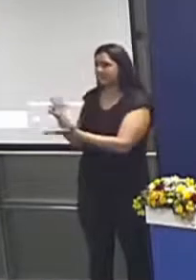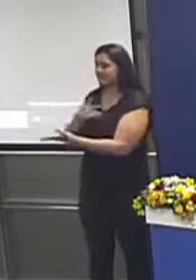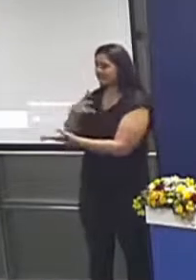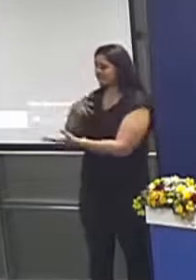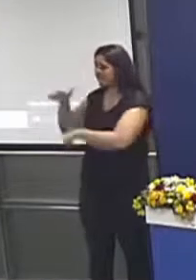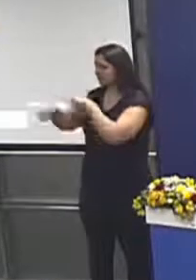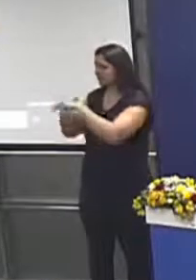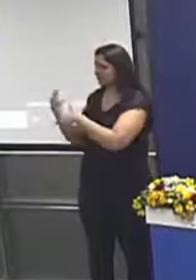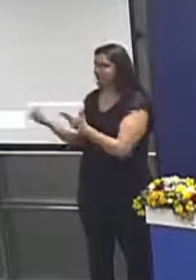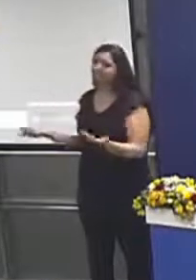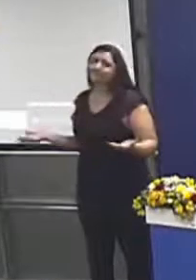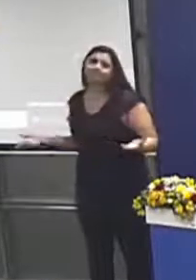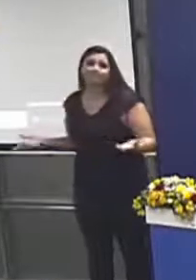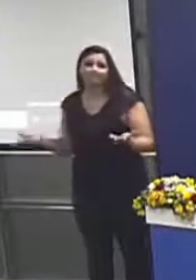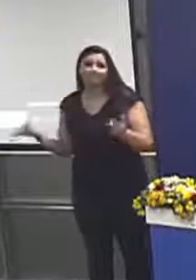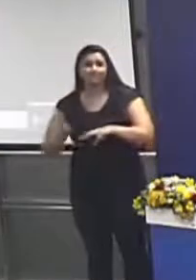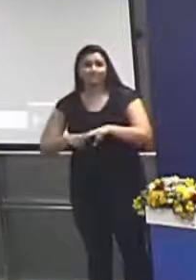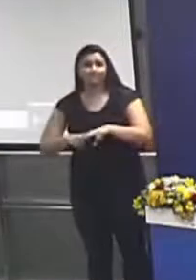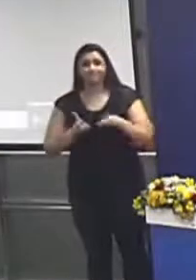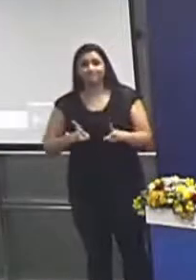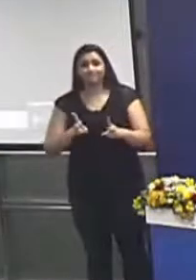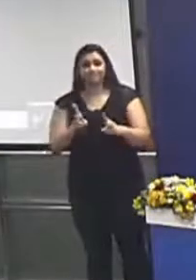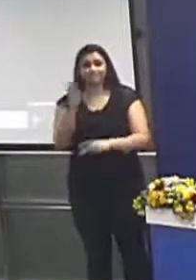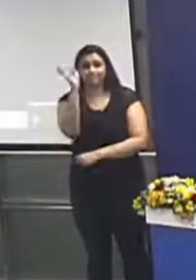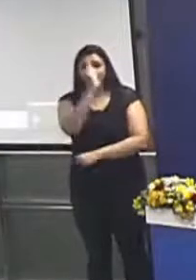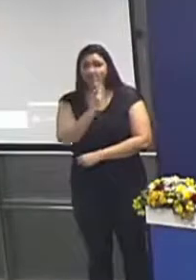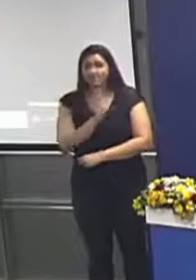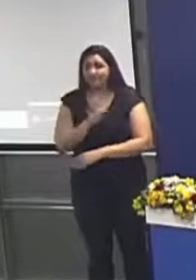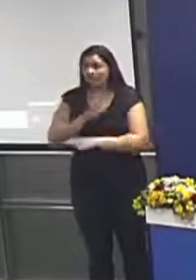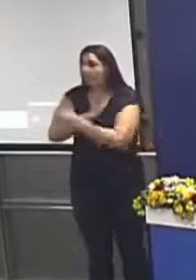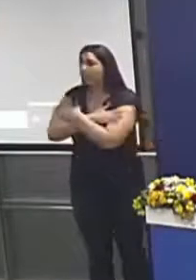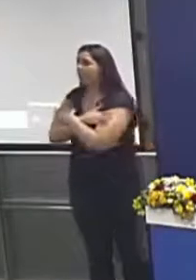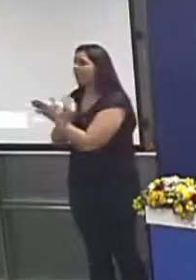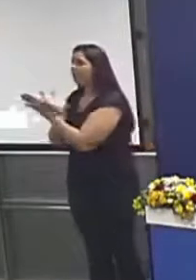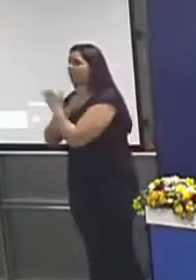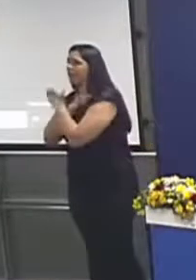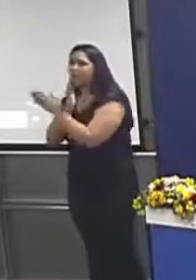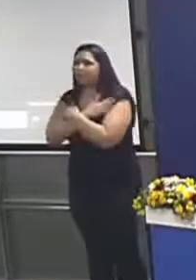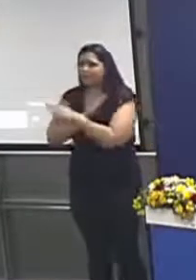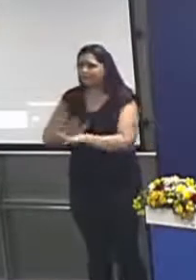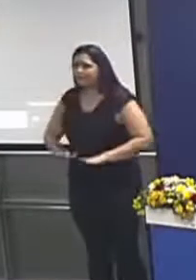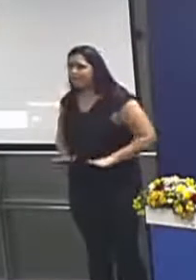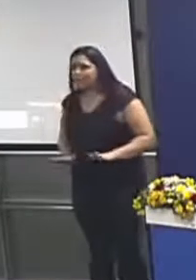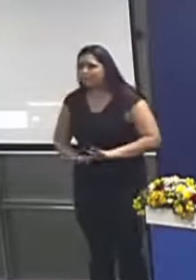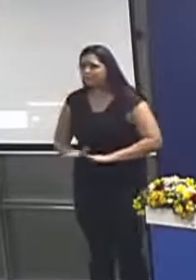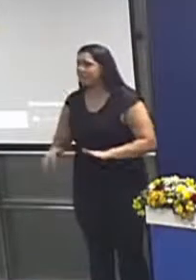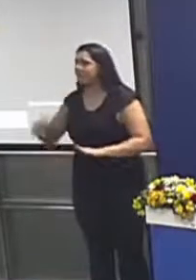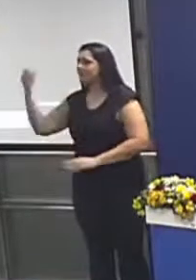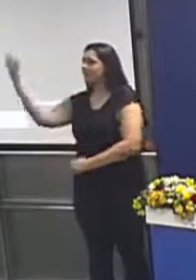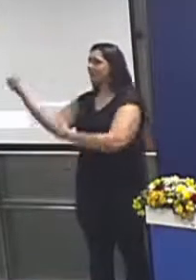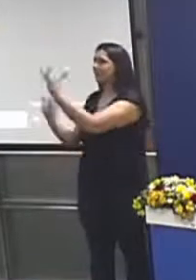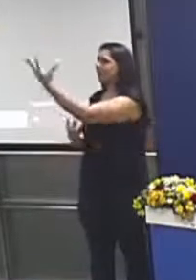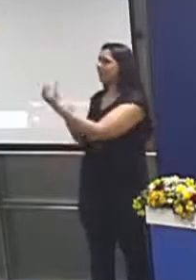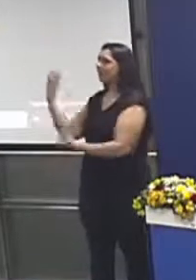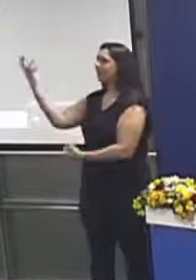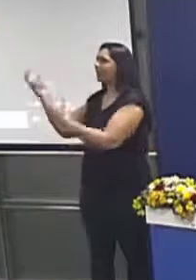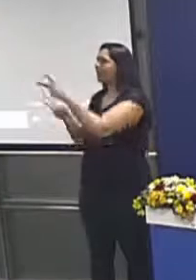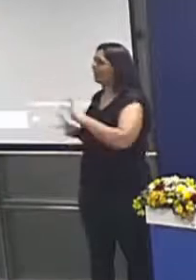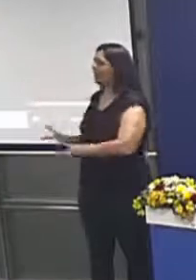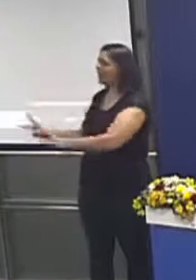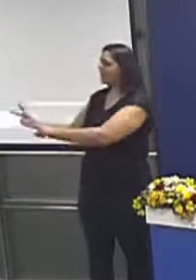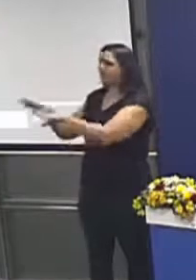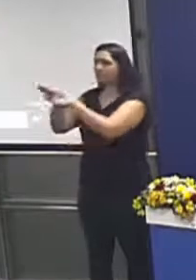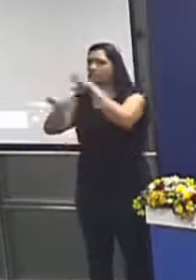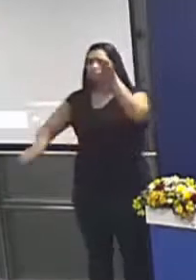saúde, trabalho, outra sentença. Enquanto os brasileiros sem emprego passam fome, a classe média viaja, consome. Olha